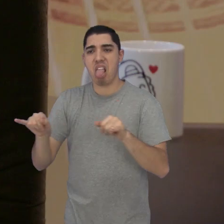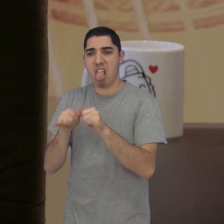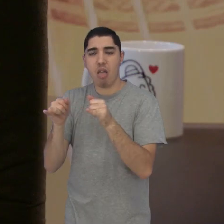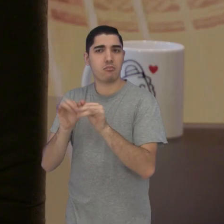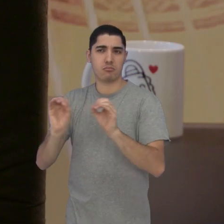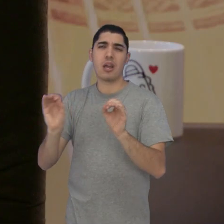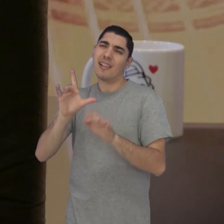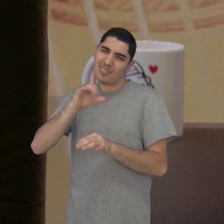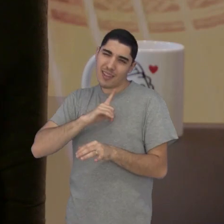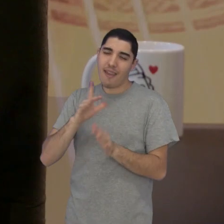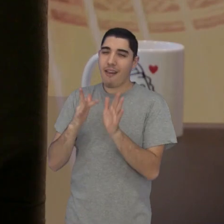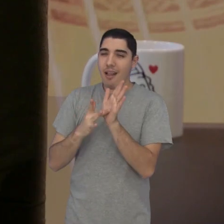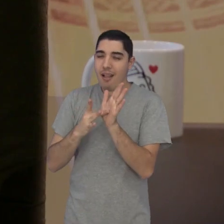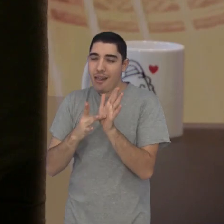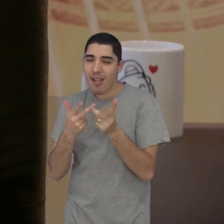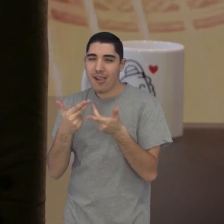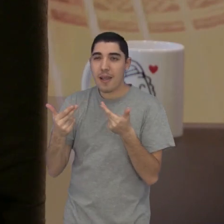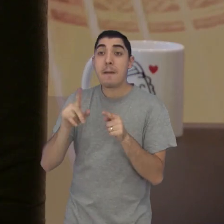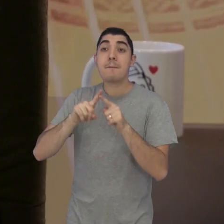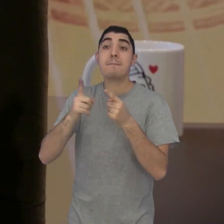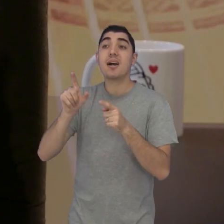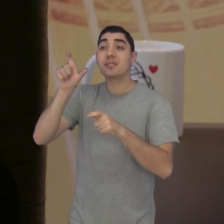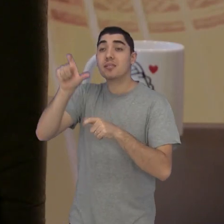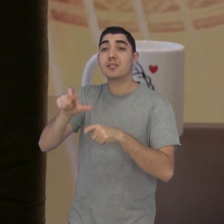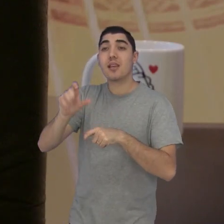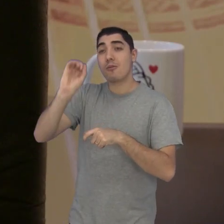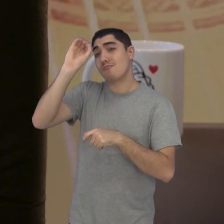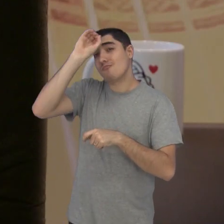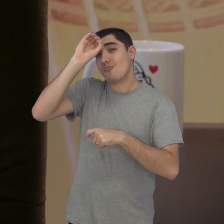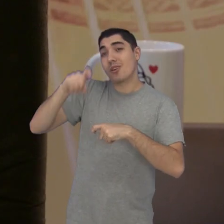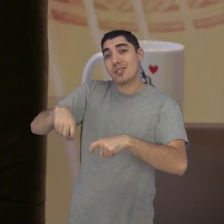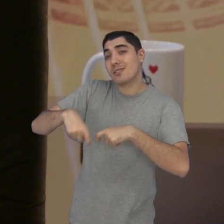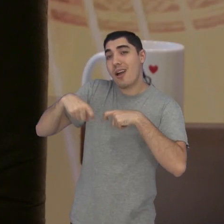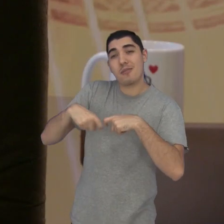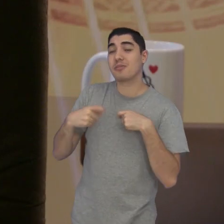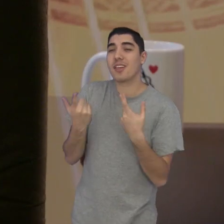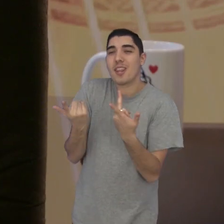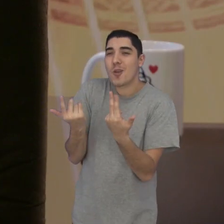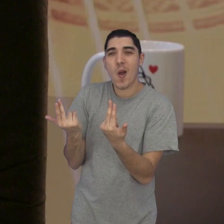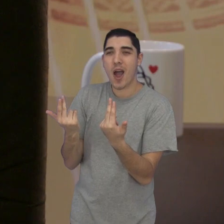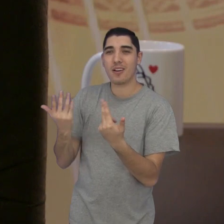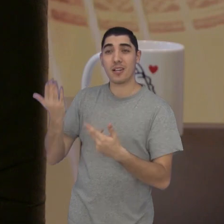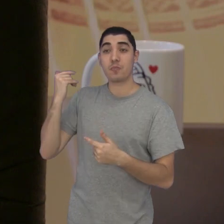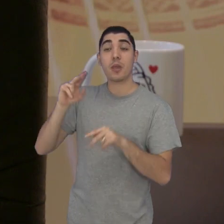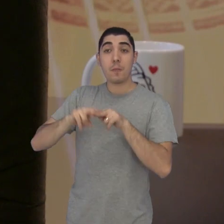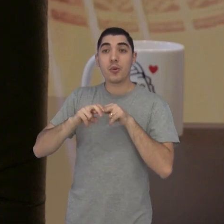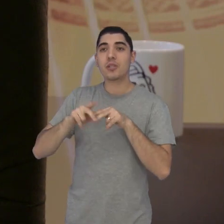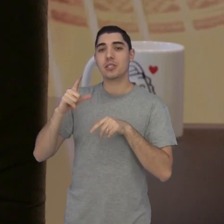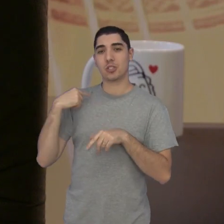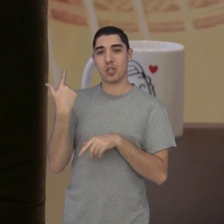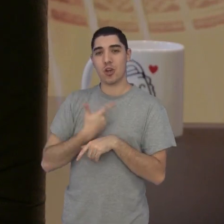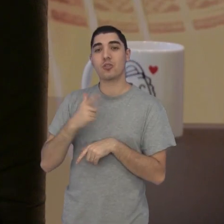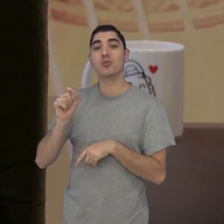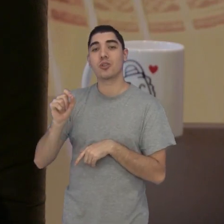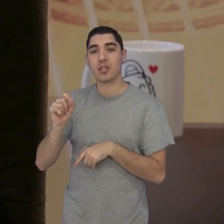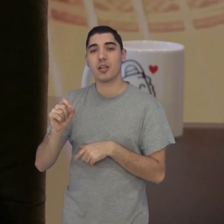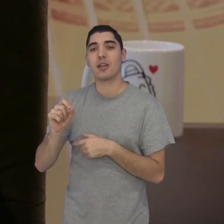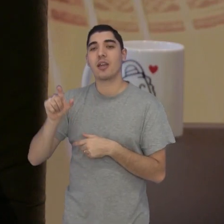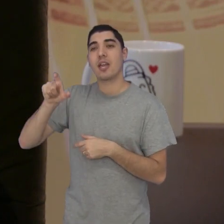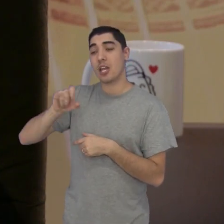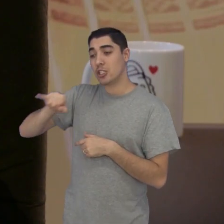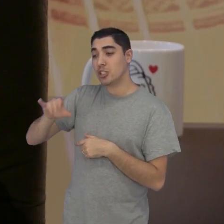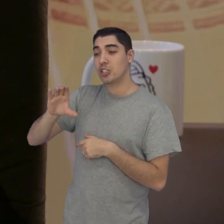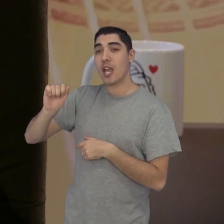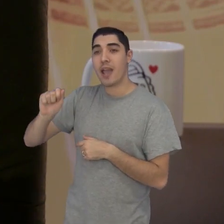palavrão, né? É claro que tem a malícia, mas é muito ingênuo do caipira, né? Então, através da caminhada do show, o fio condutor